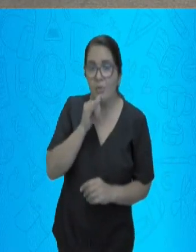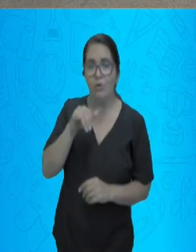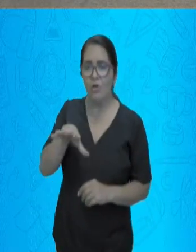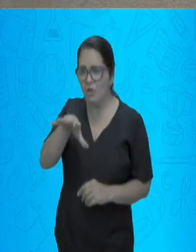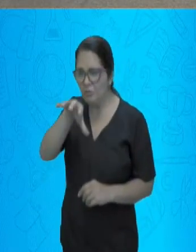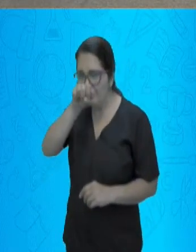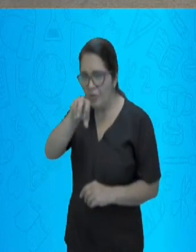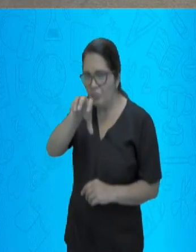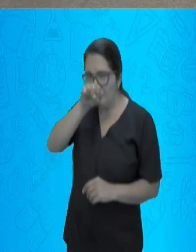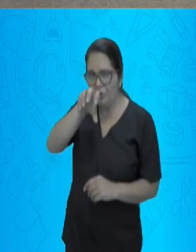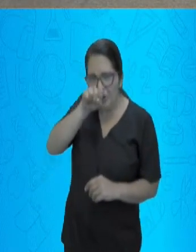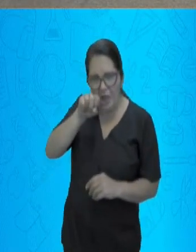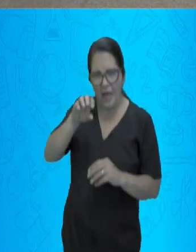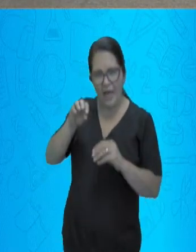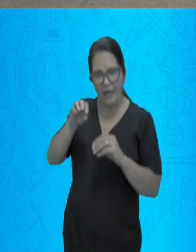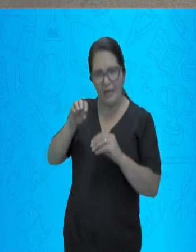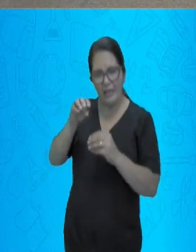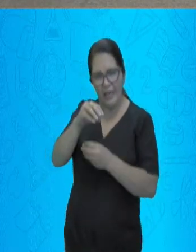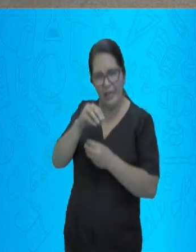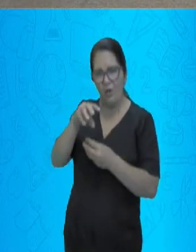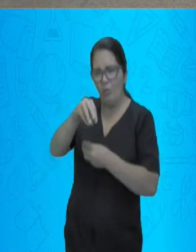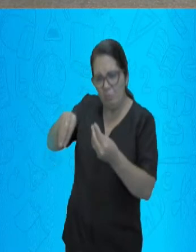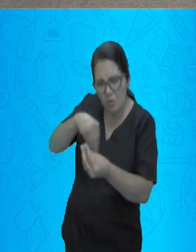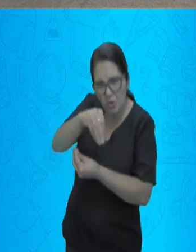Pode ser maléfico.